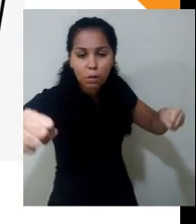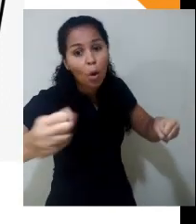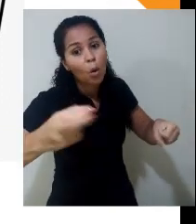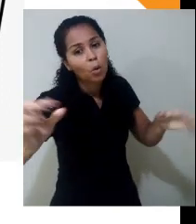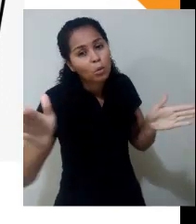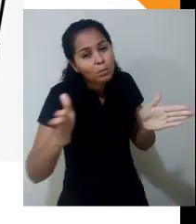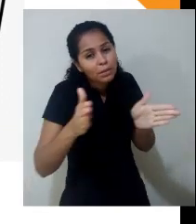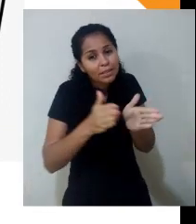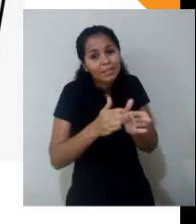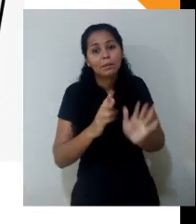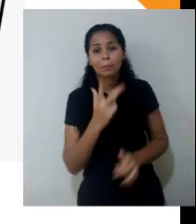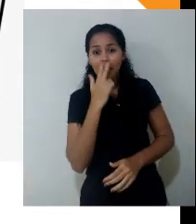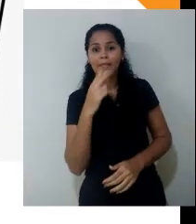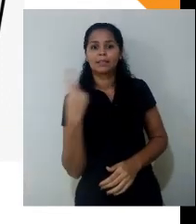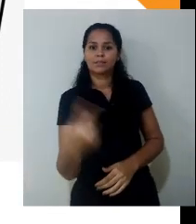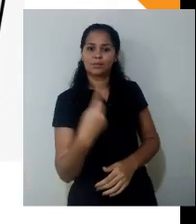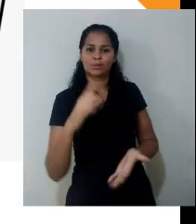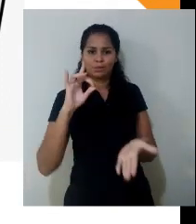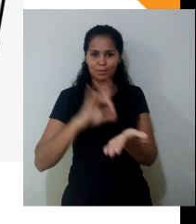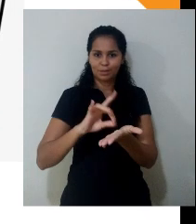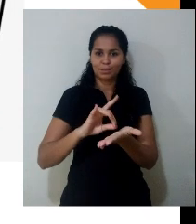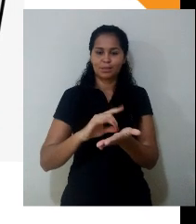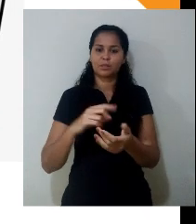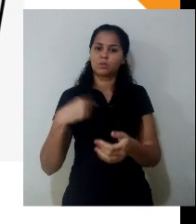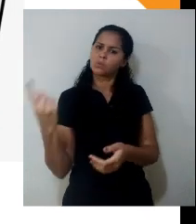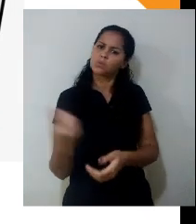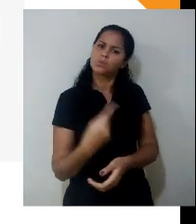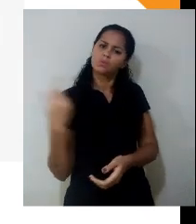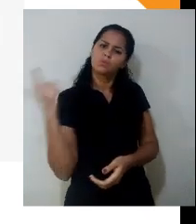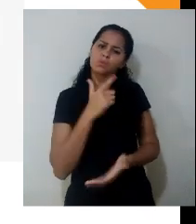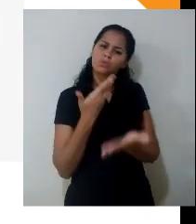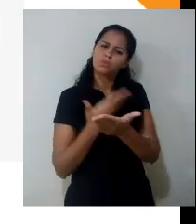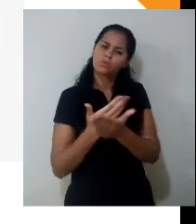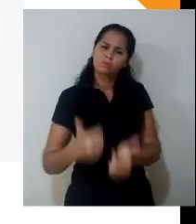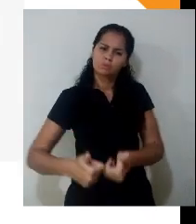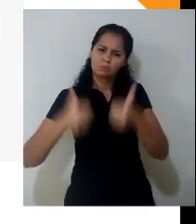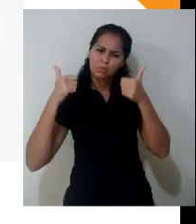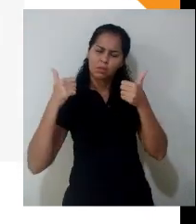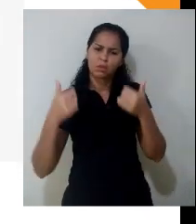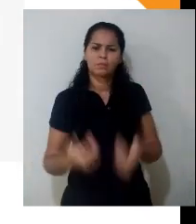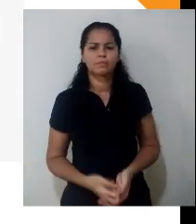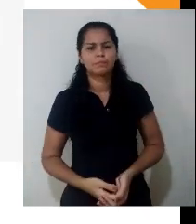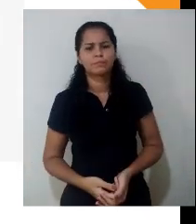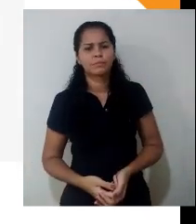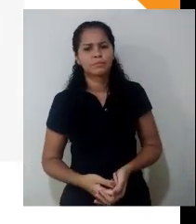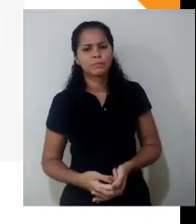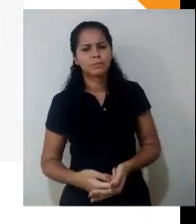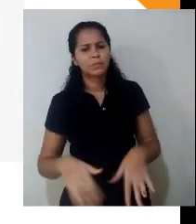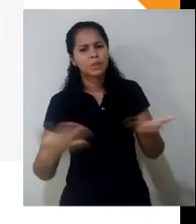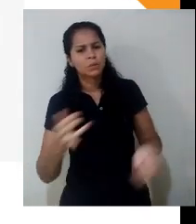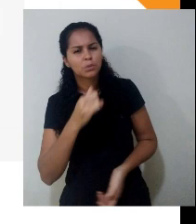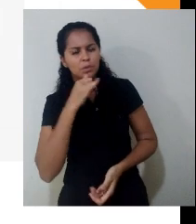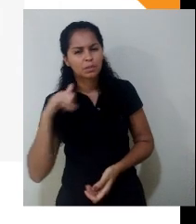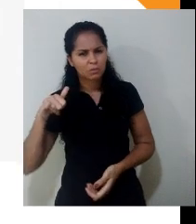mais próximas às nossas, para que a gente possa estudá-los melhor. Bom, no exemplo do avião, o caça